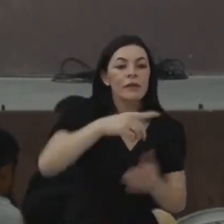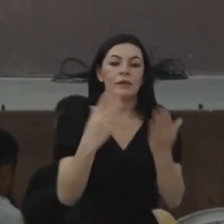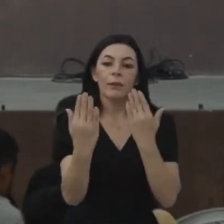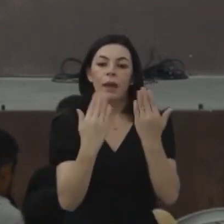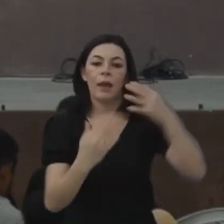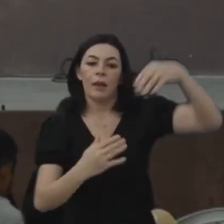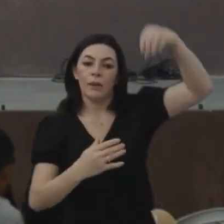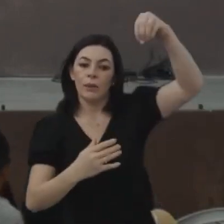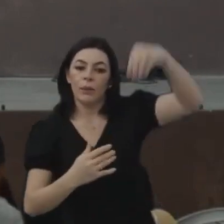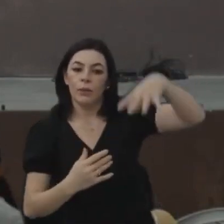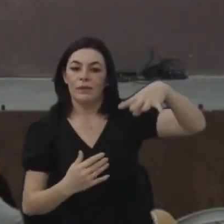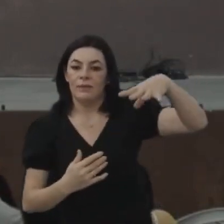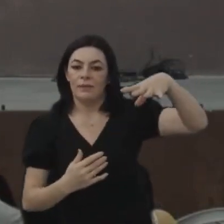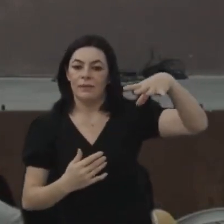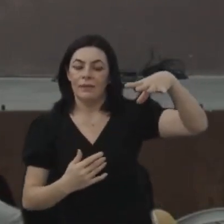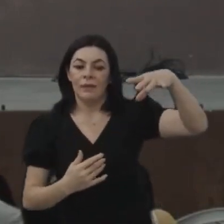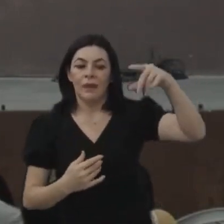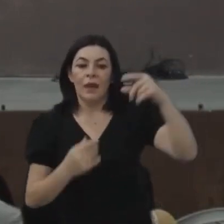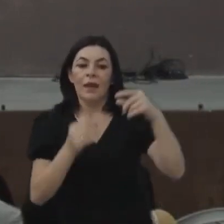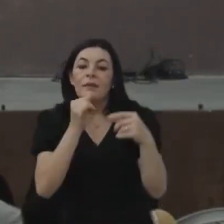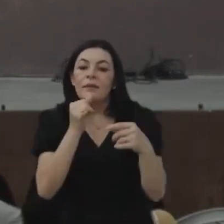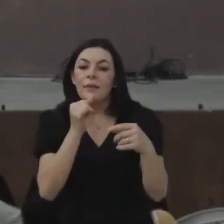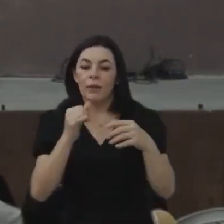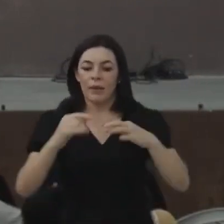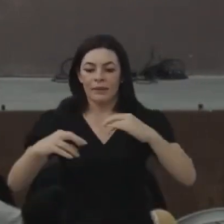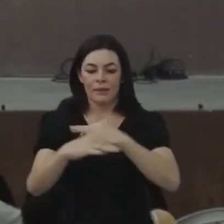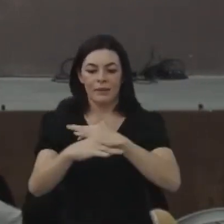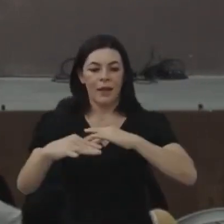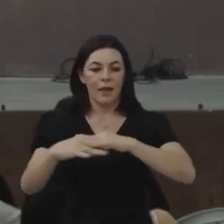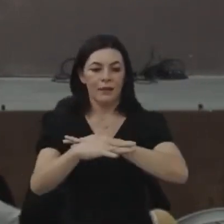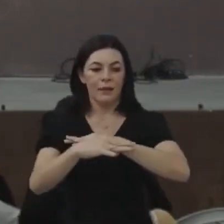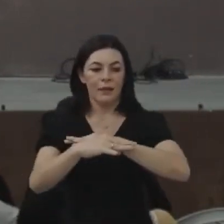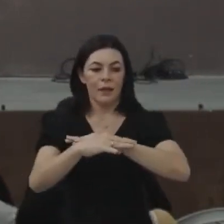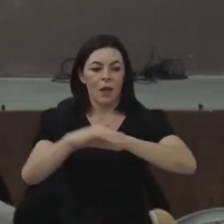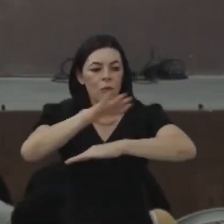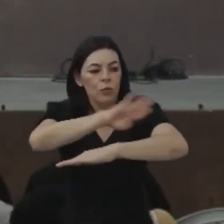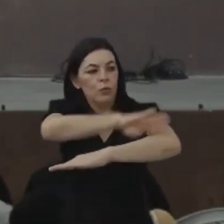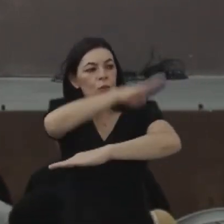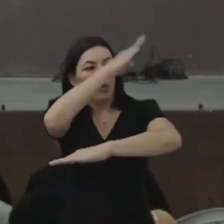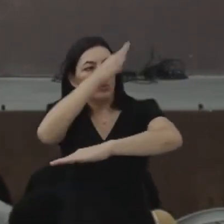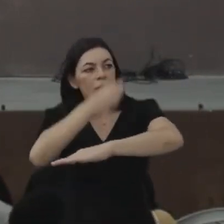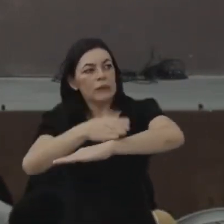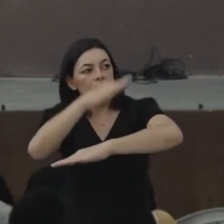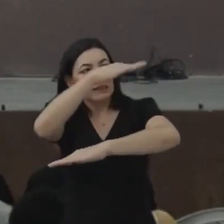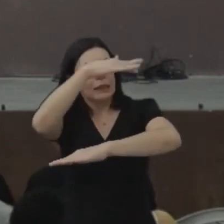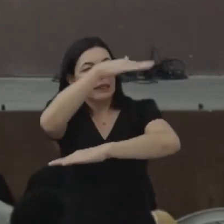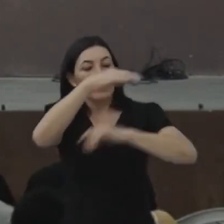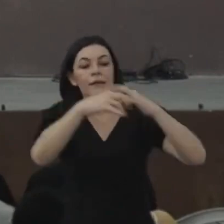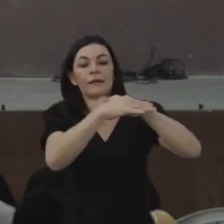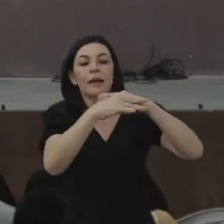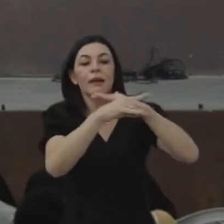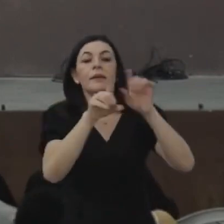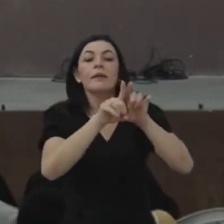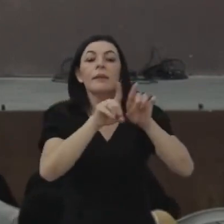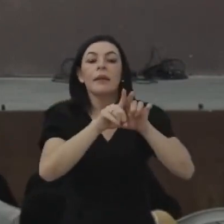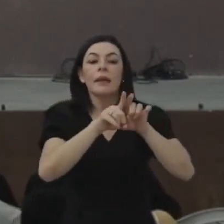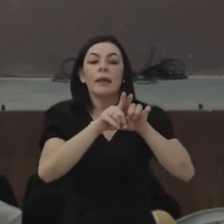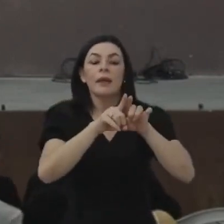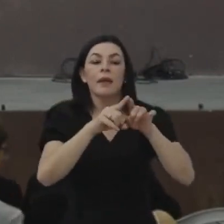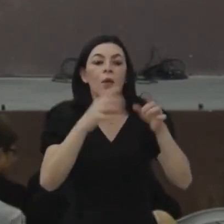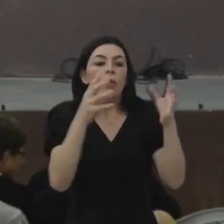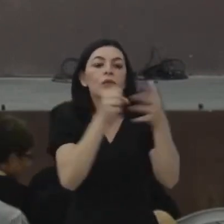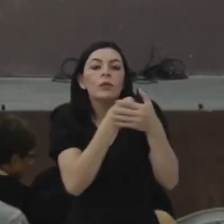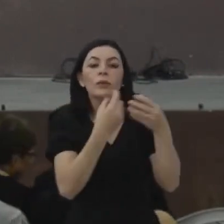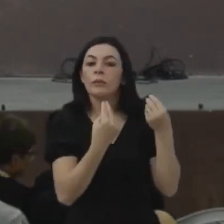mundo. Não se pode esconder uma cidade situada no alto de um monte, nem se acende uma